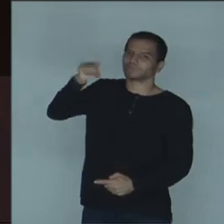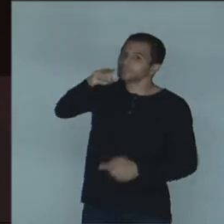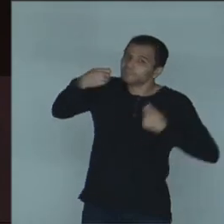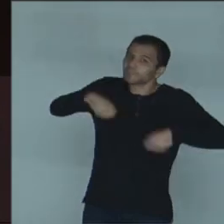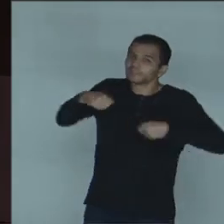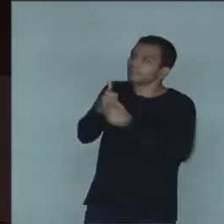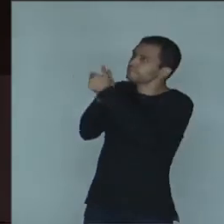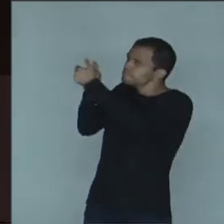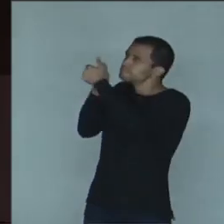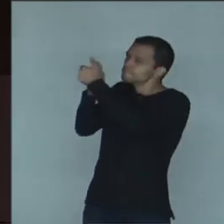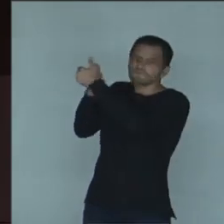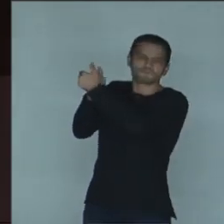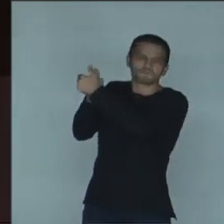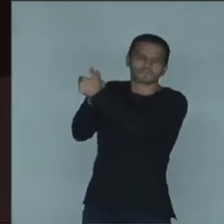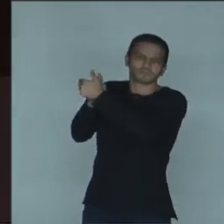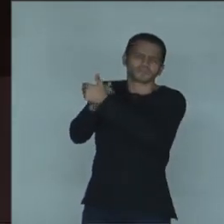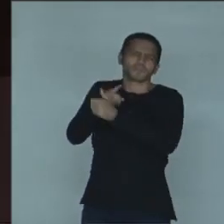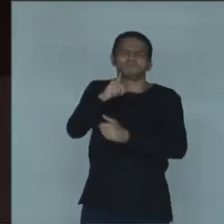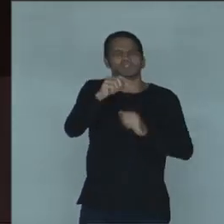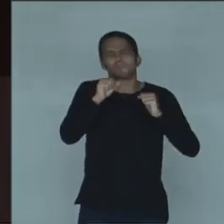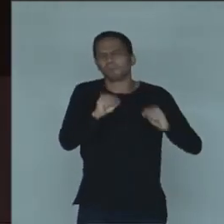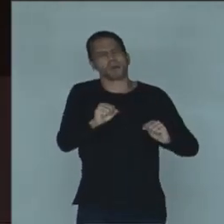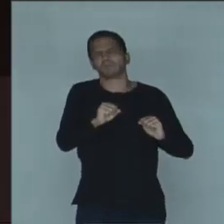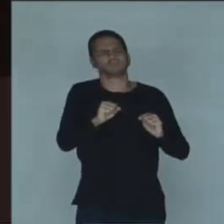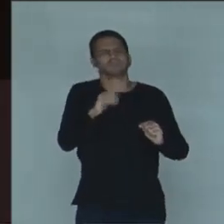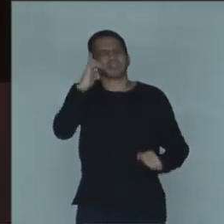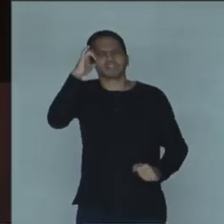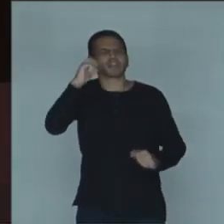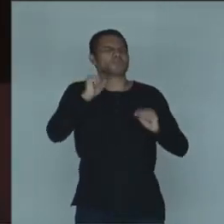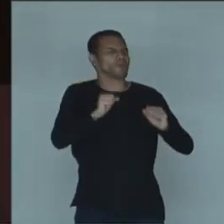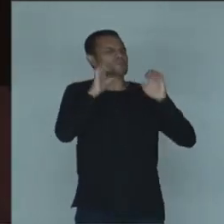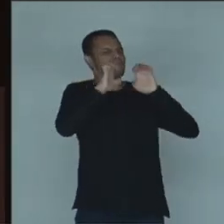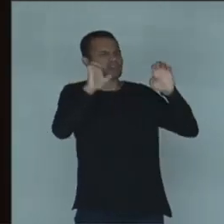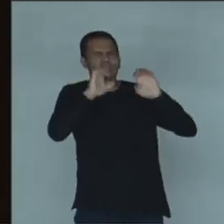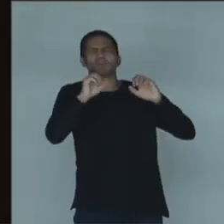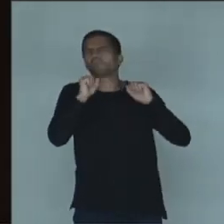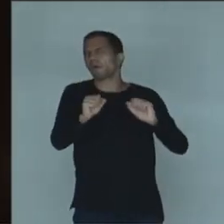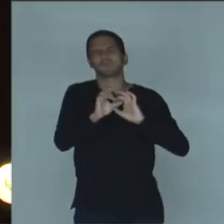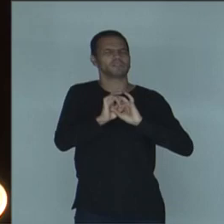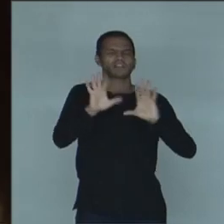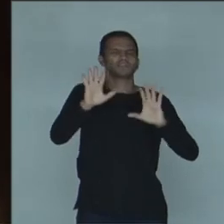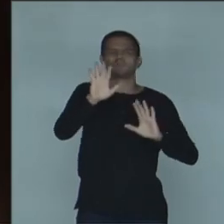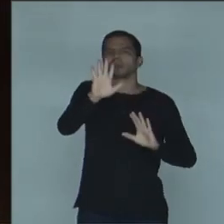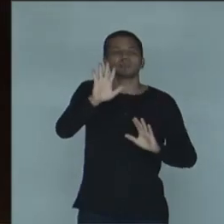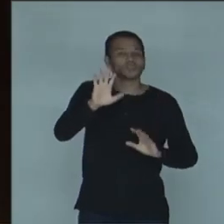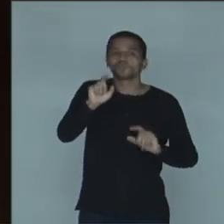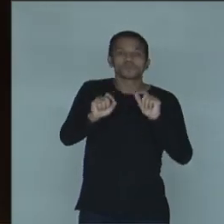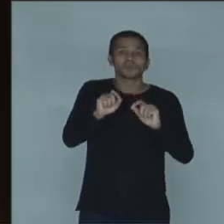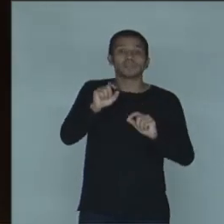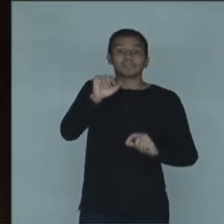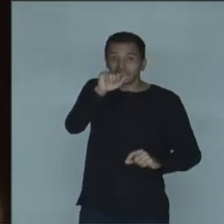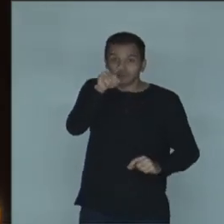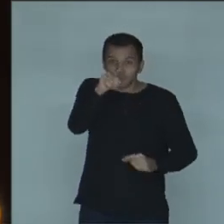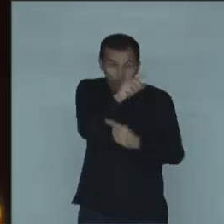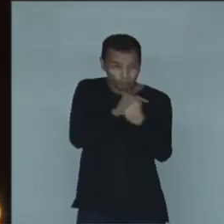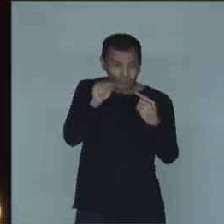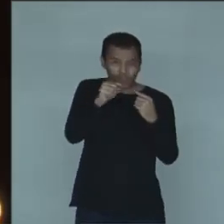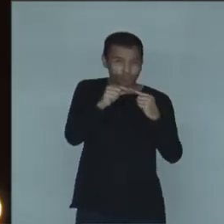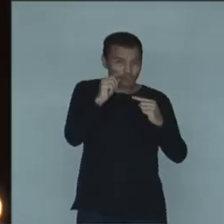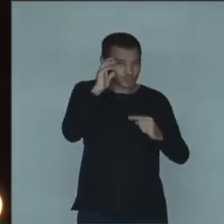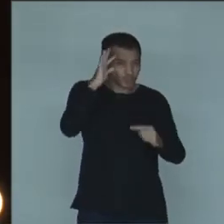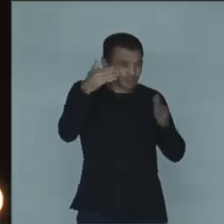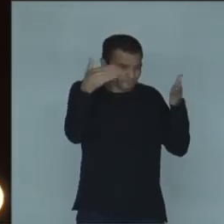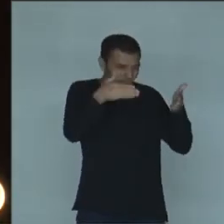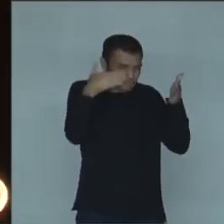nada contra você tem oportunidade de evangelizar mais gente falar do amor de Deus para nós gente agora ué bom